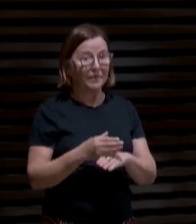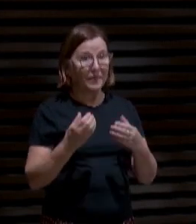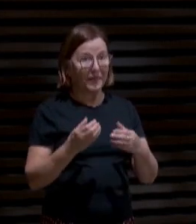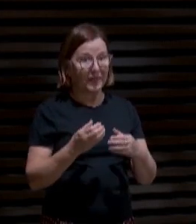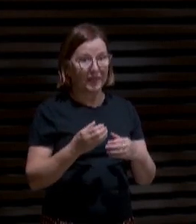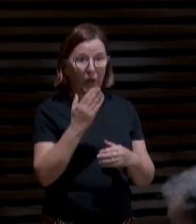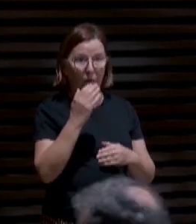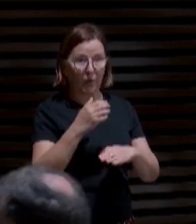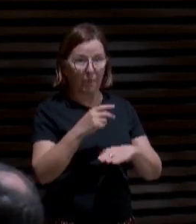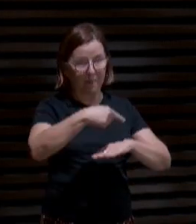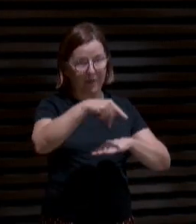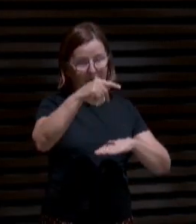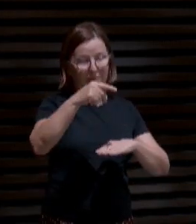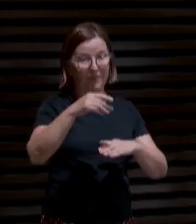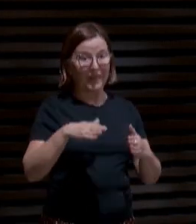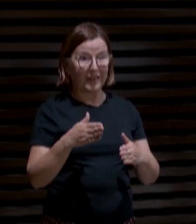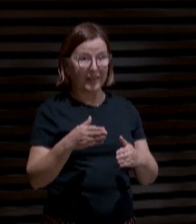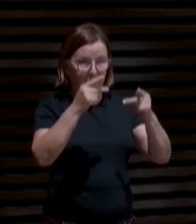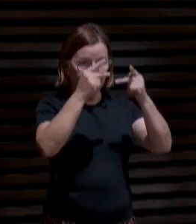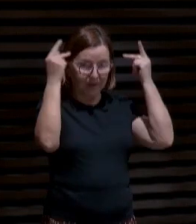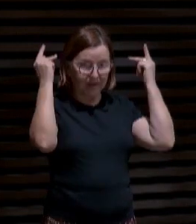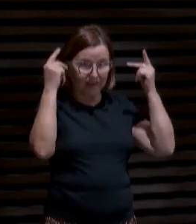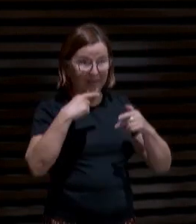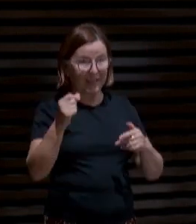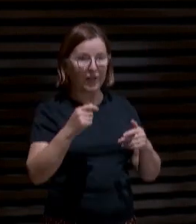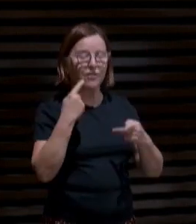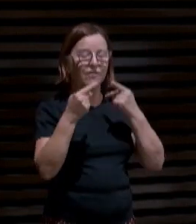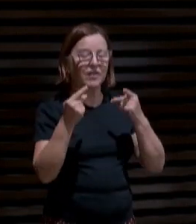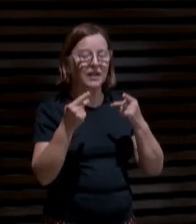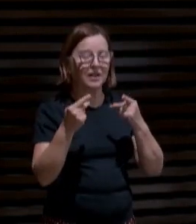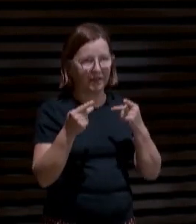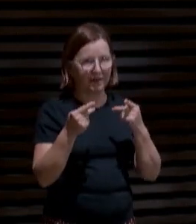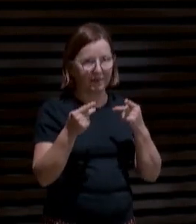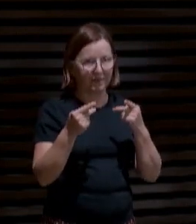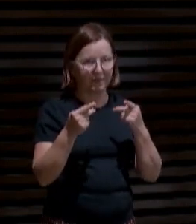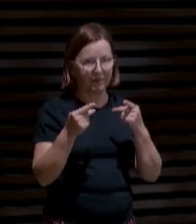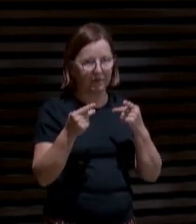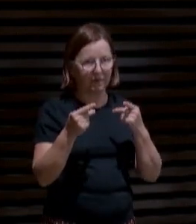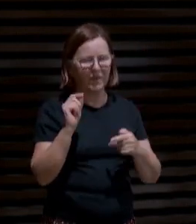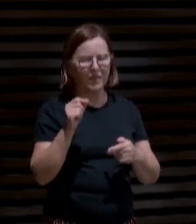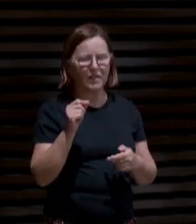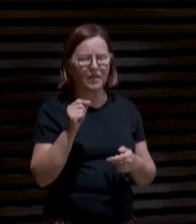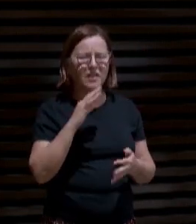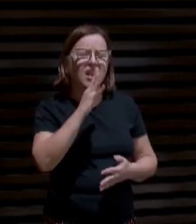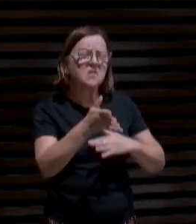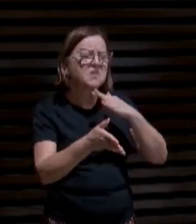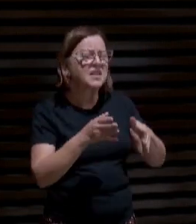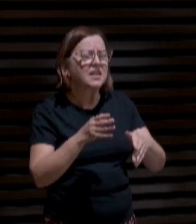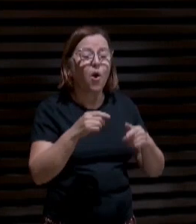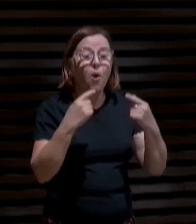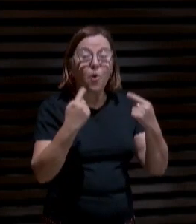Então, Pilatos saiu para lhes falar e lhes disse: Que acusação trazeis contra este